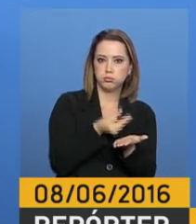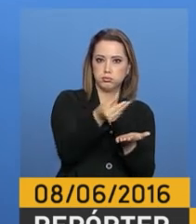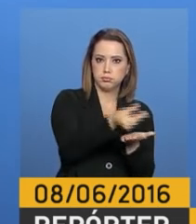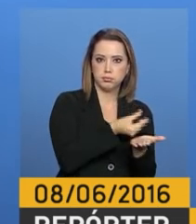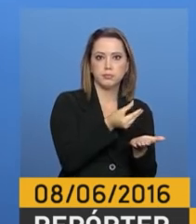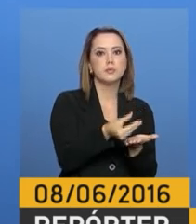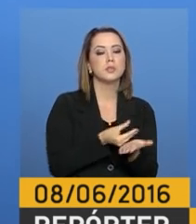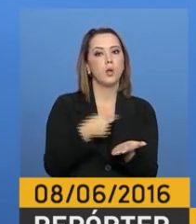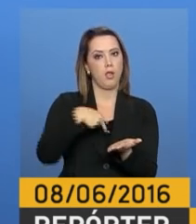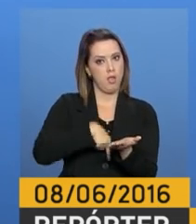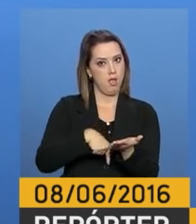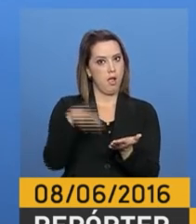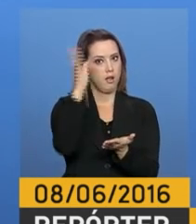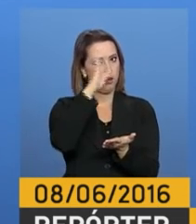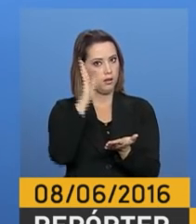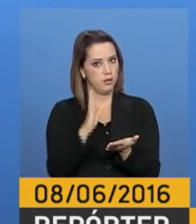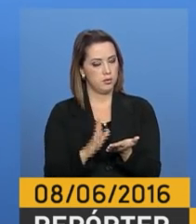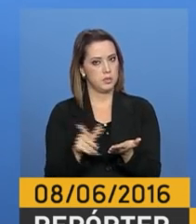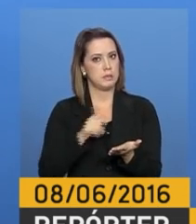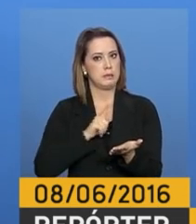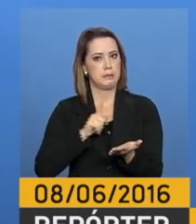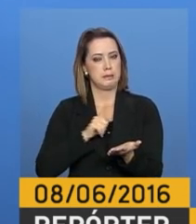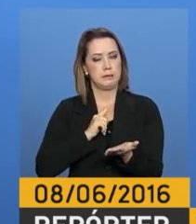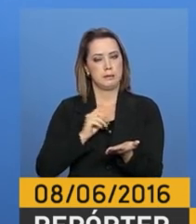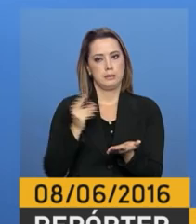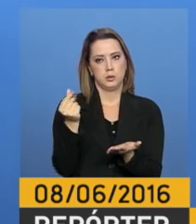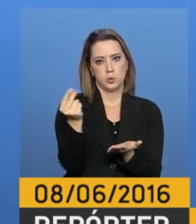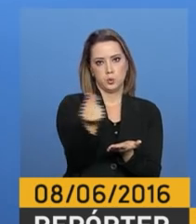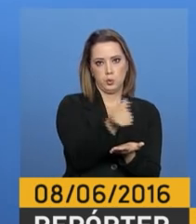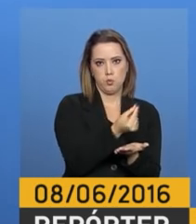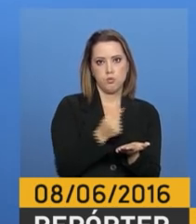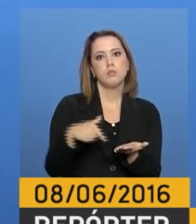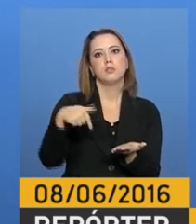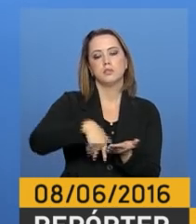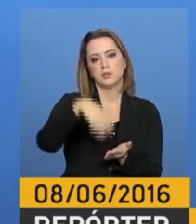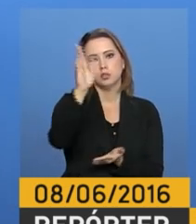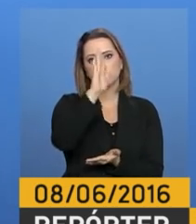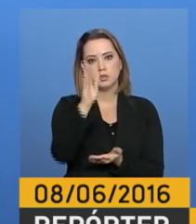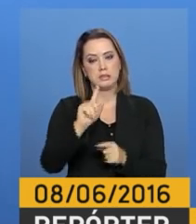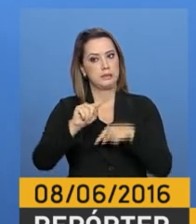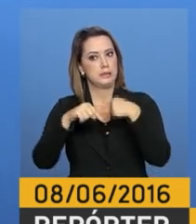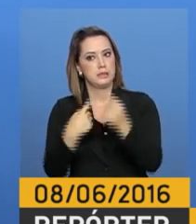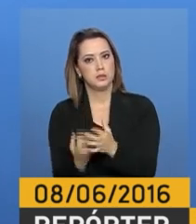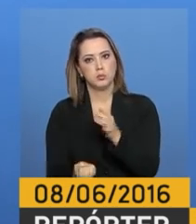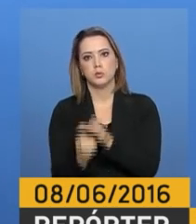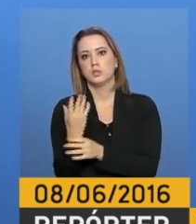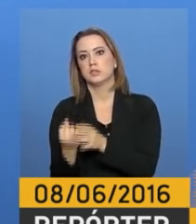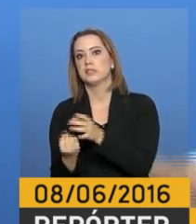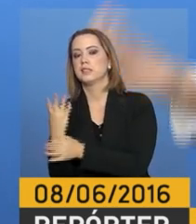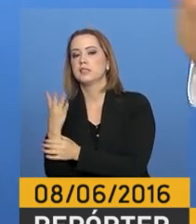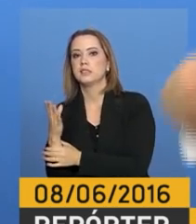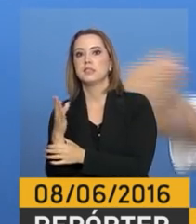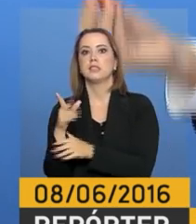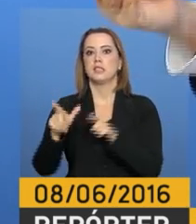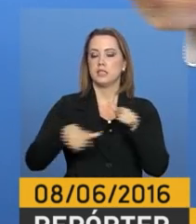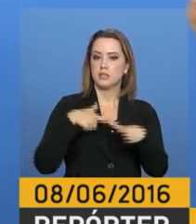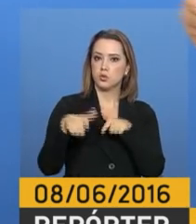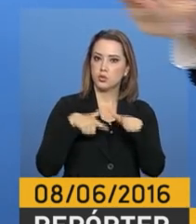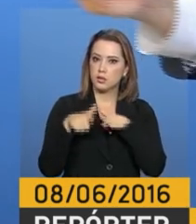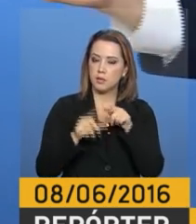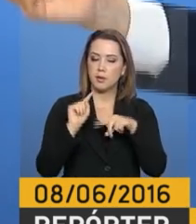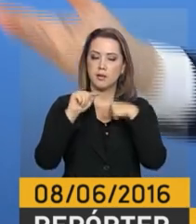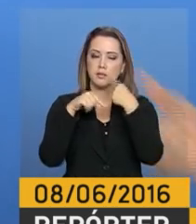primeiro lugar tem injeção de recursos no país em segundo lugar nós temos a criação de empregos e a geração de maior